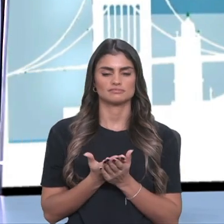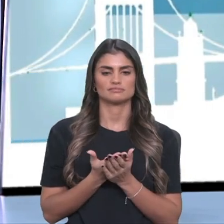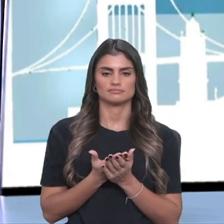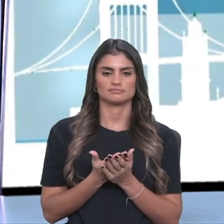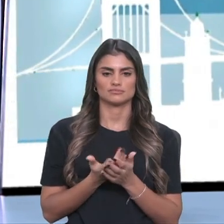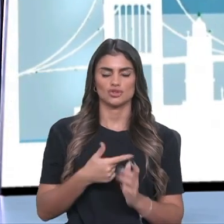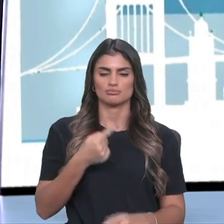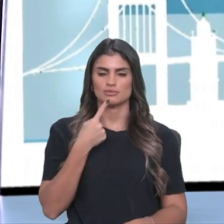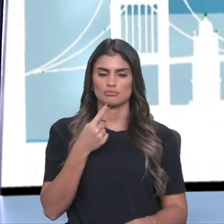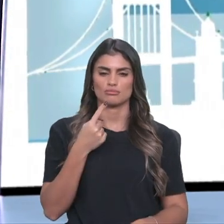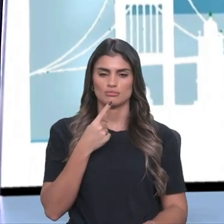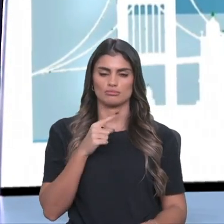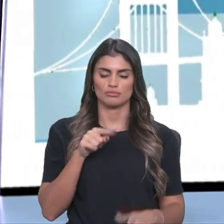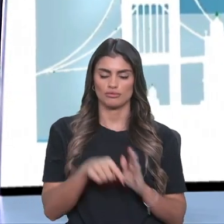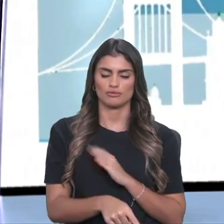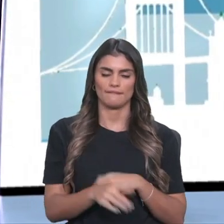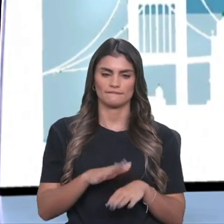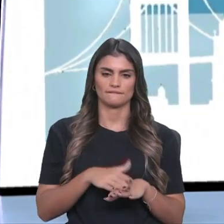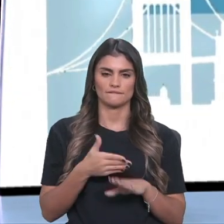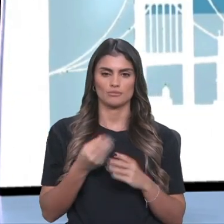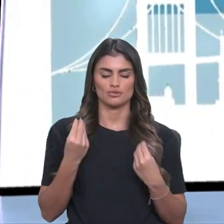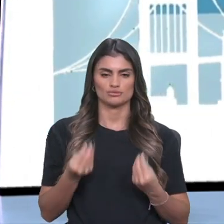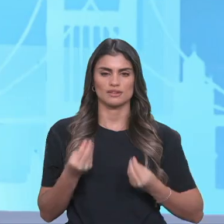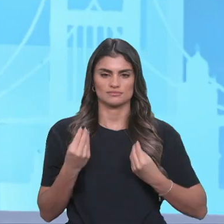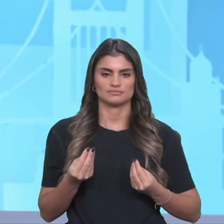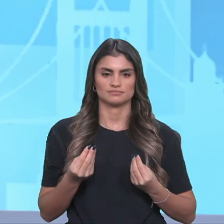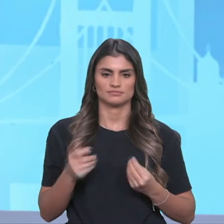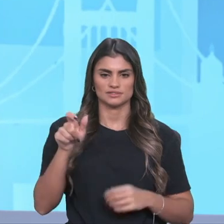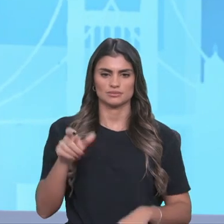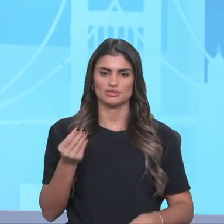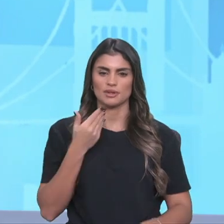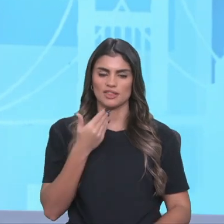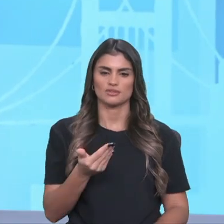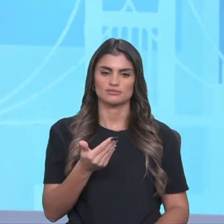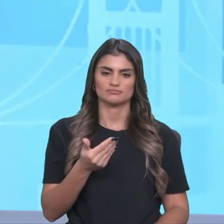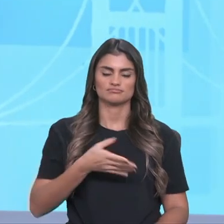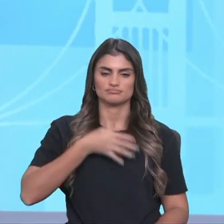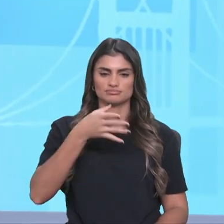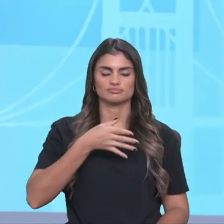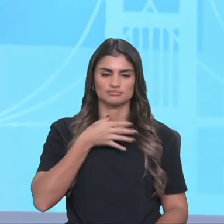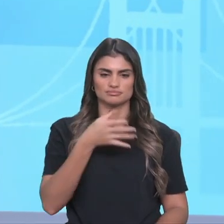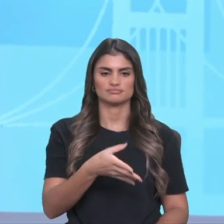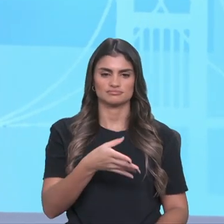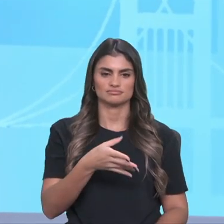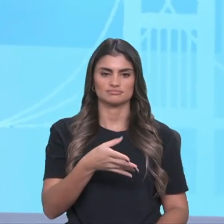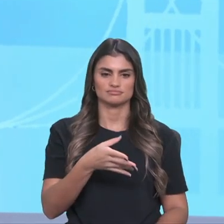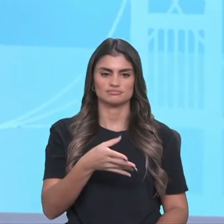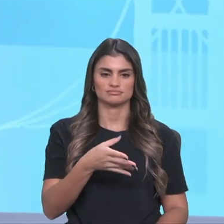consigamos percebê-lo de uma maior profundidade. Muito bem, Guilherme Abreu, muito obrigado por esta partilha e certamente